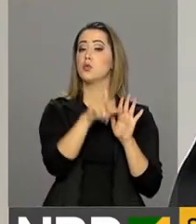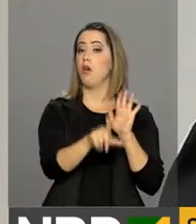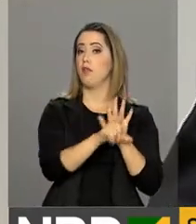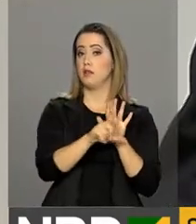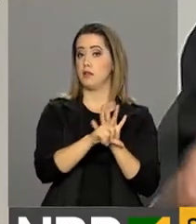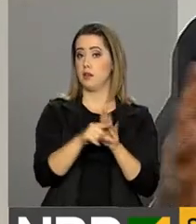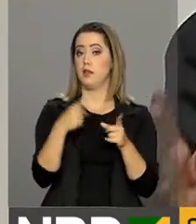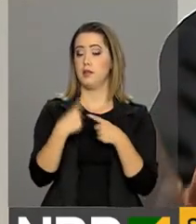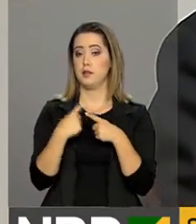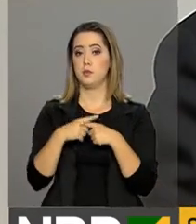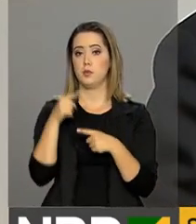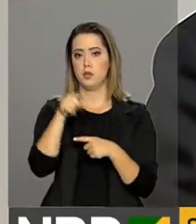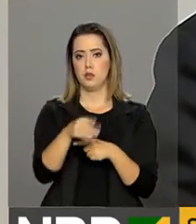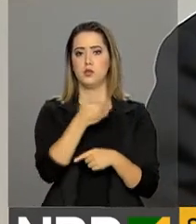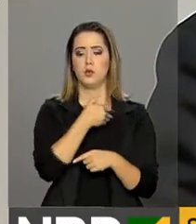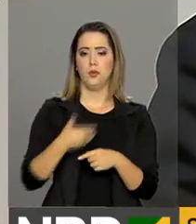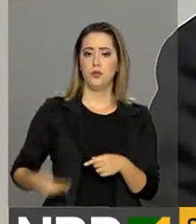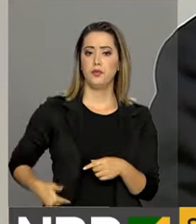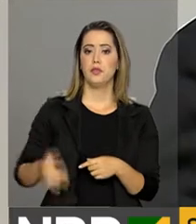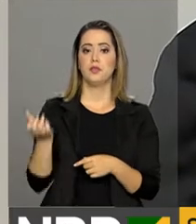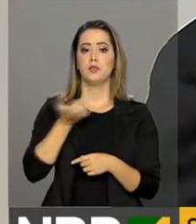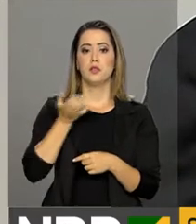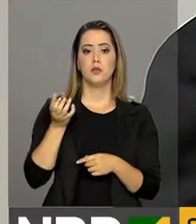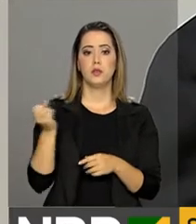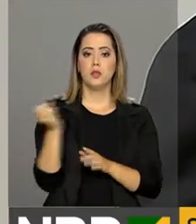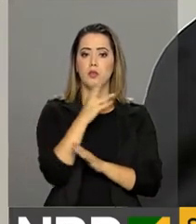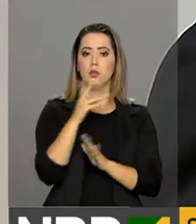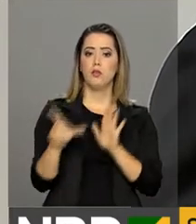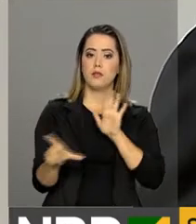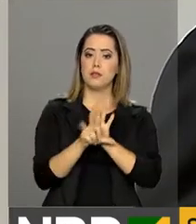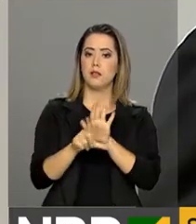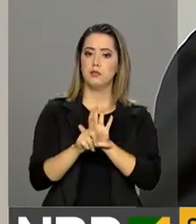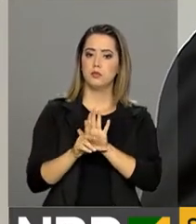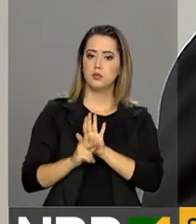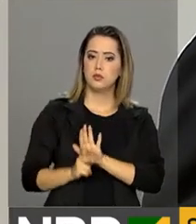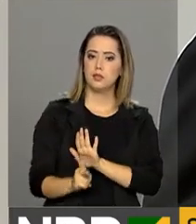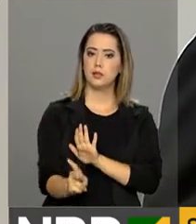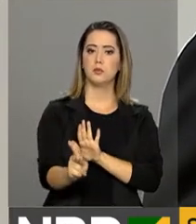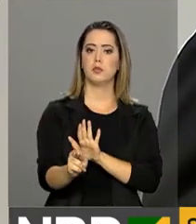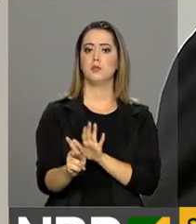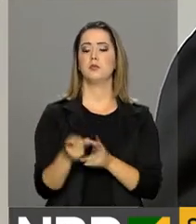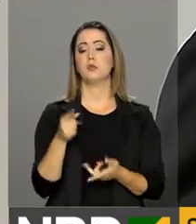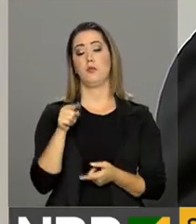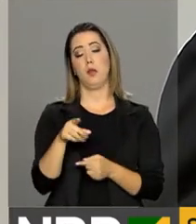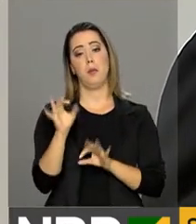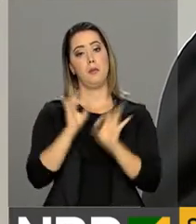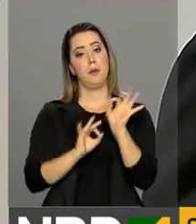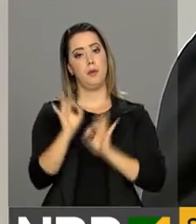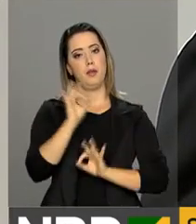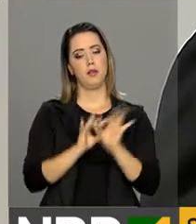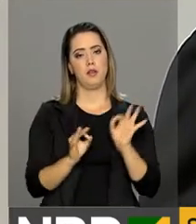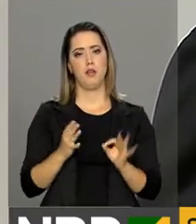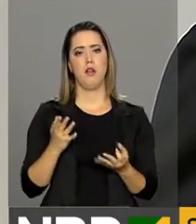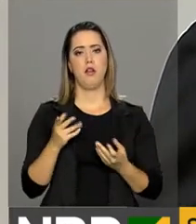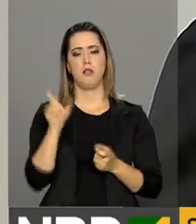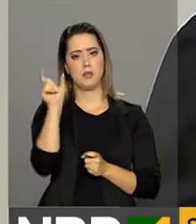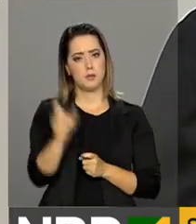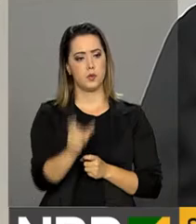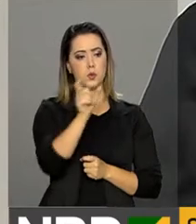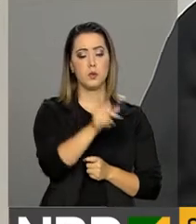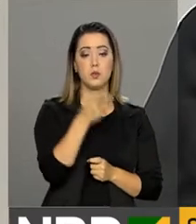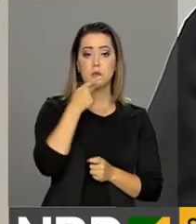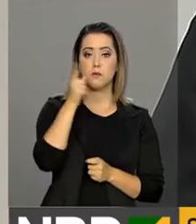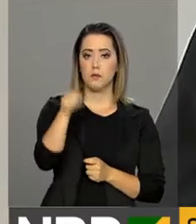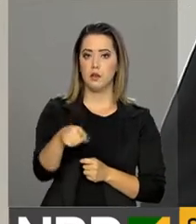que se quer basicamente repor vista para preparar aquilo que você que as pessoas dizem não